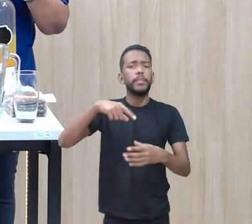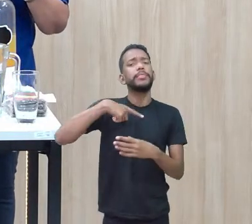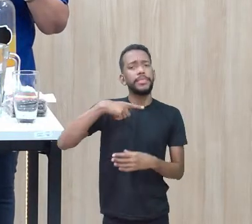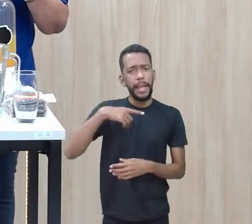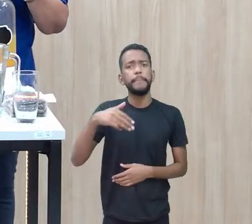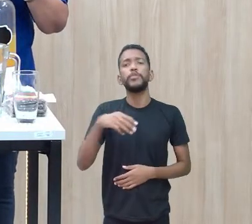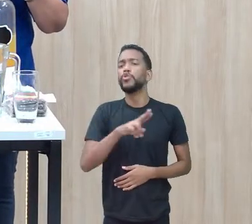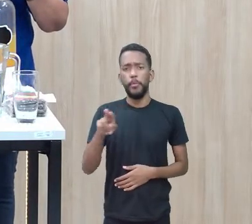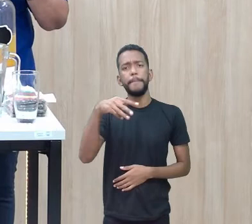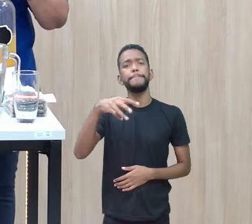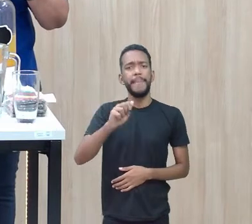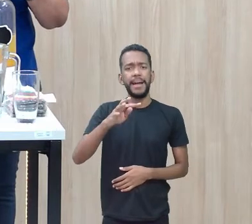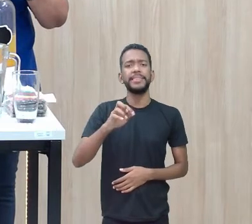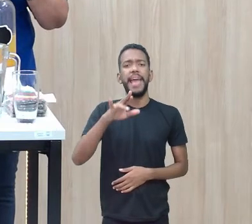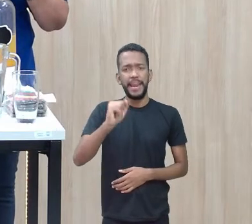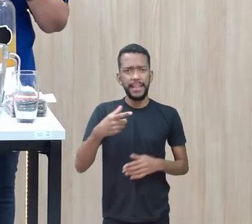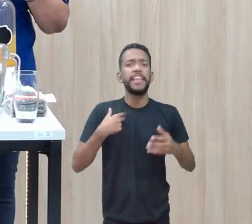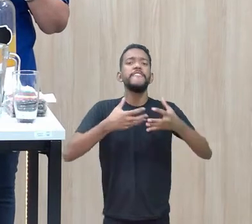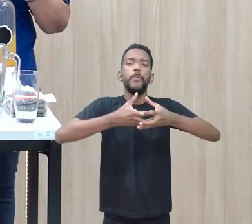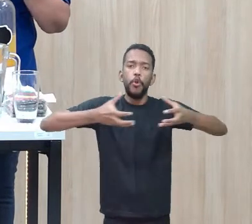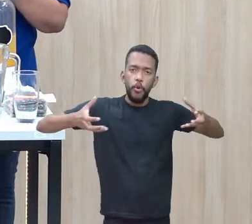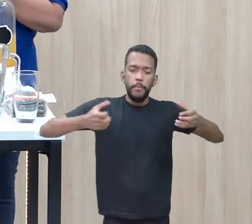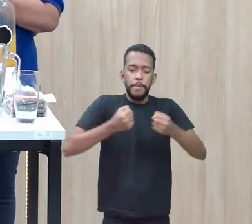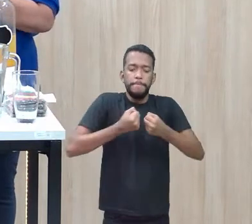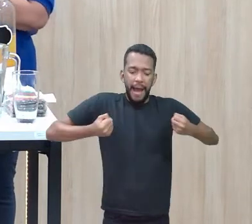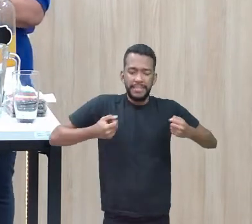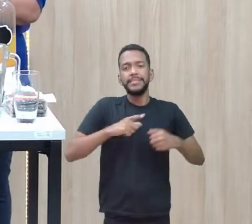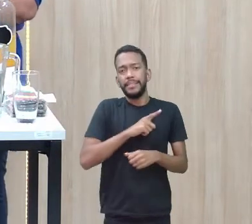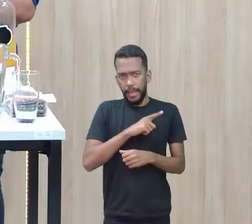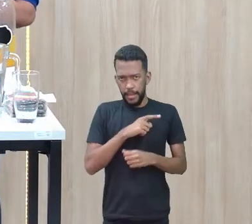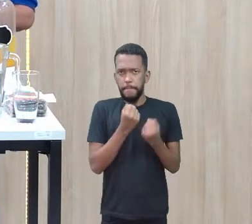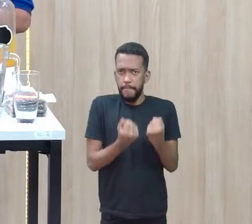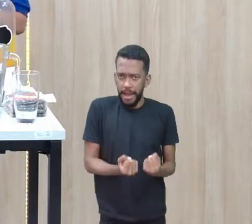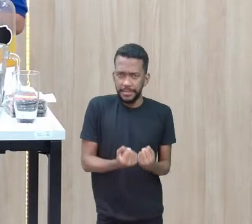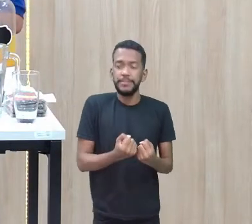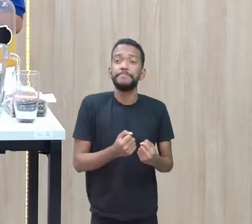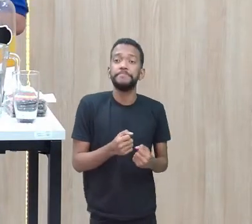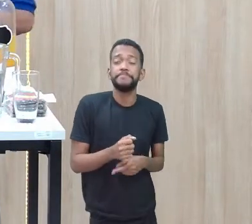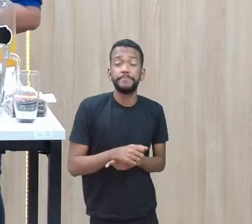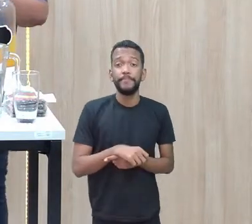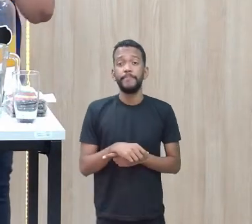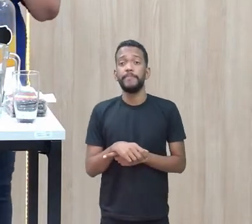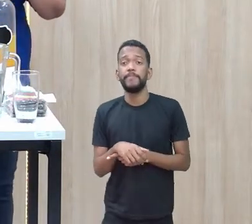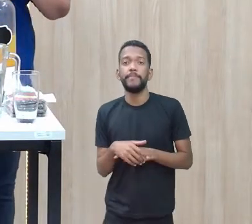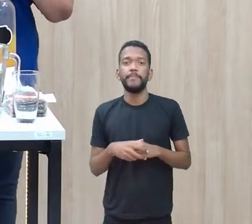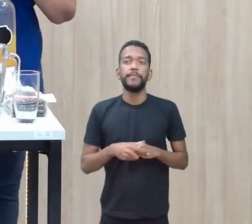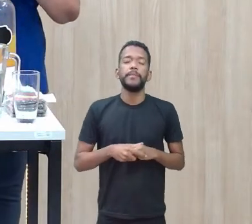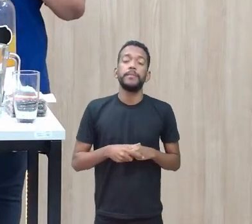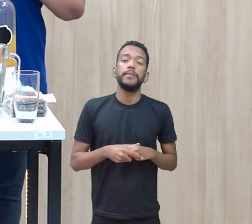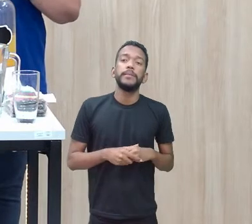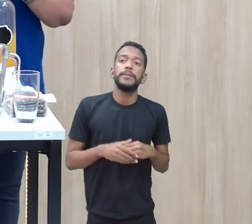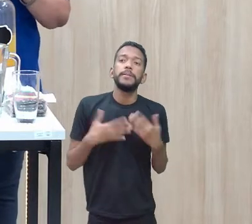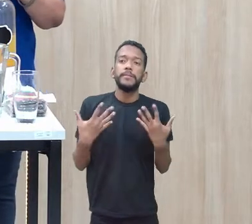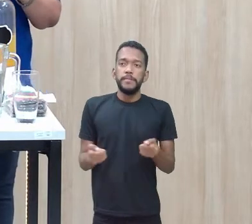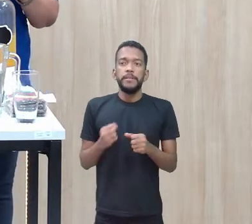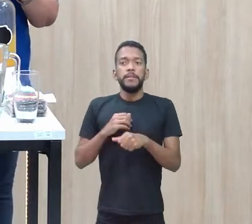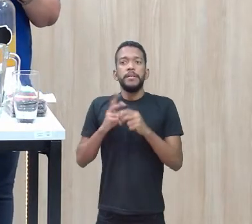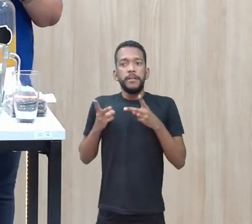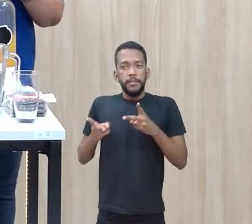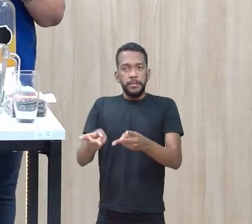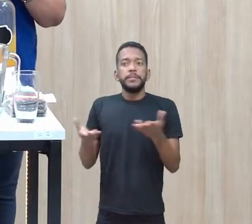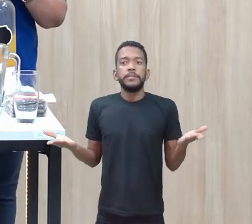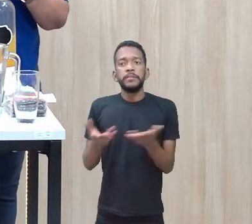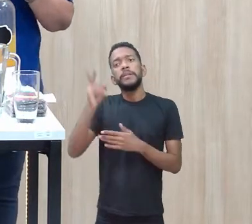no espaço. Tem volume e tem massa, ok? Vamos continuar. Então, vamos relembrar a questão